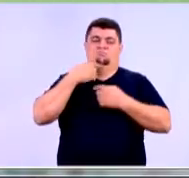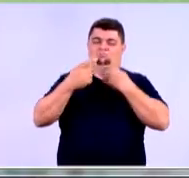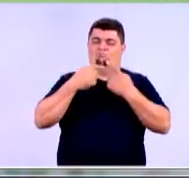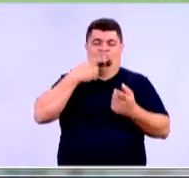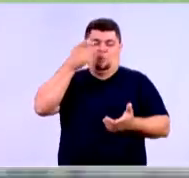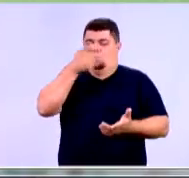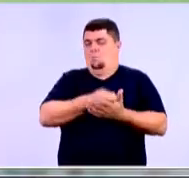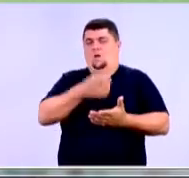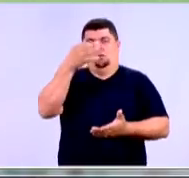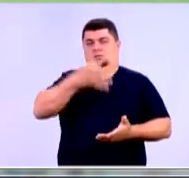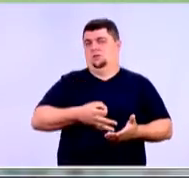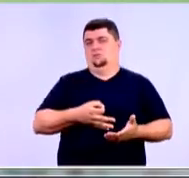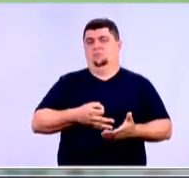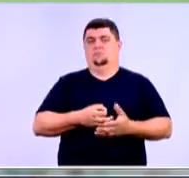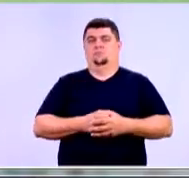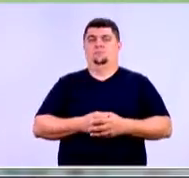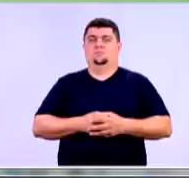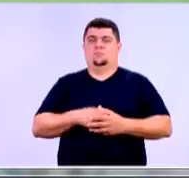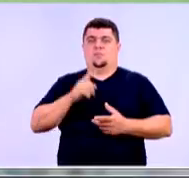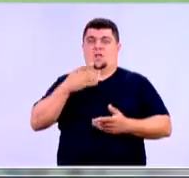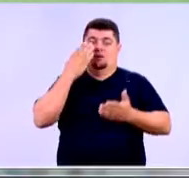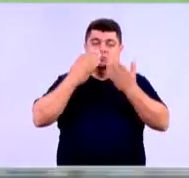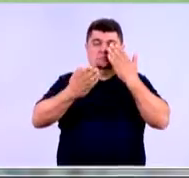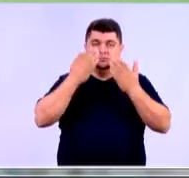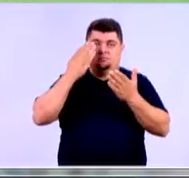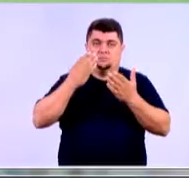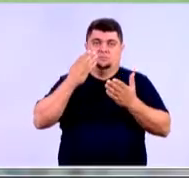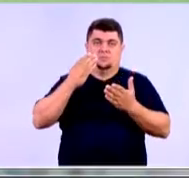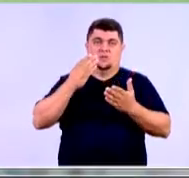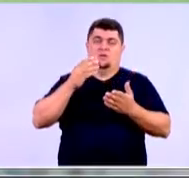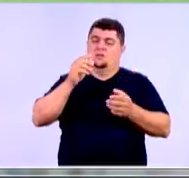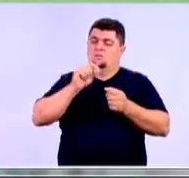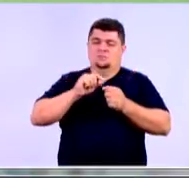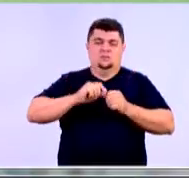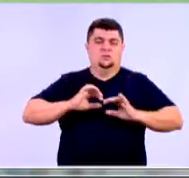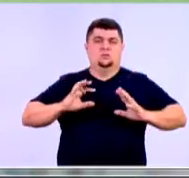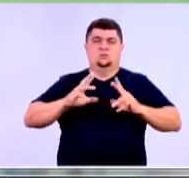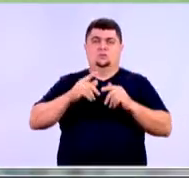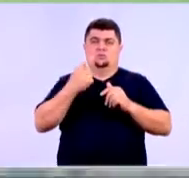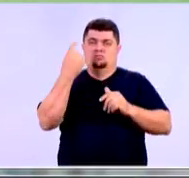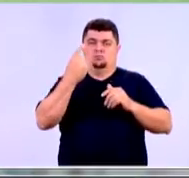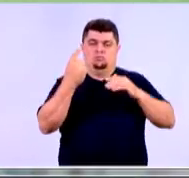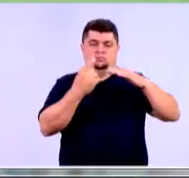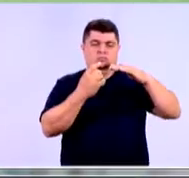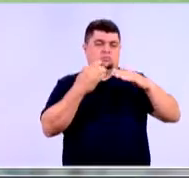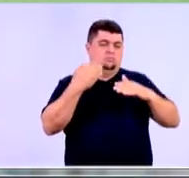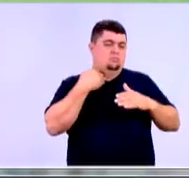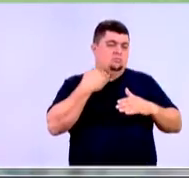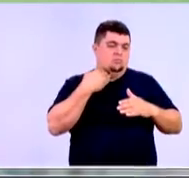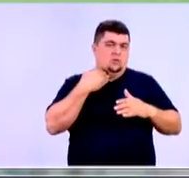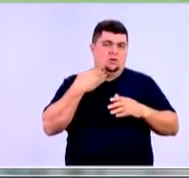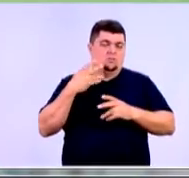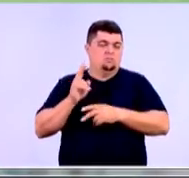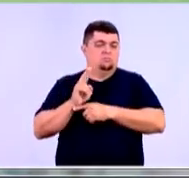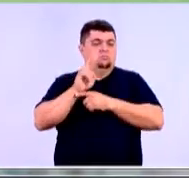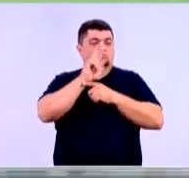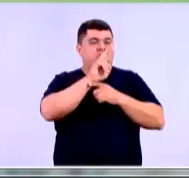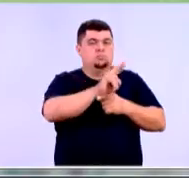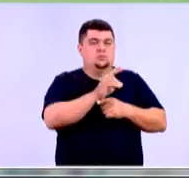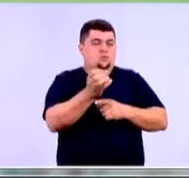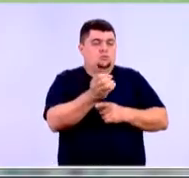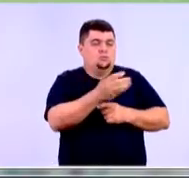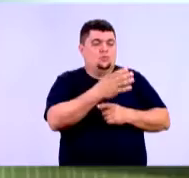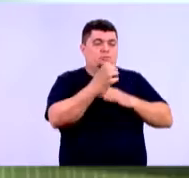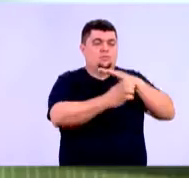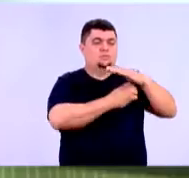recursos próprios. Gente, essa é uma análise normalmente feita quando uma instituição bancária vai conceder empréstimo para um novo